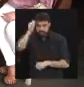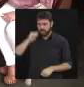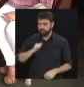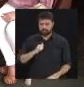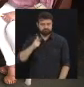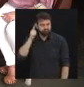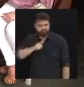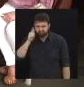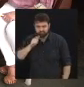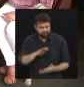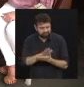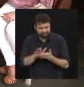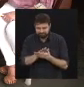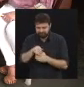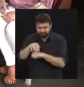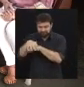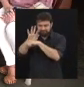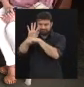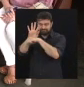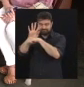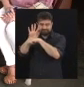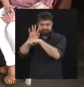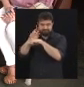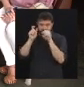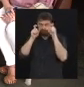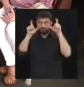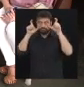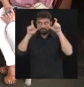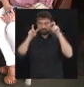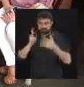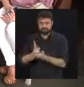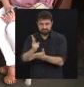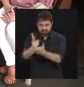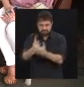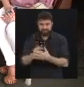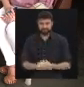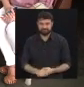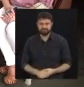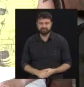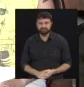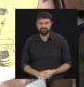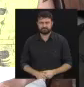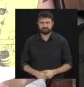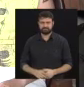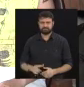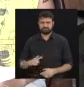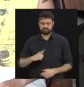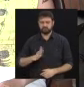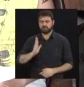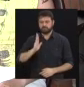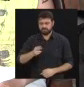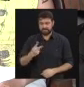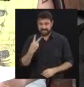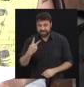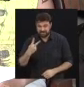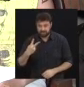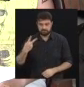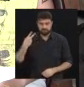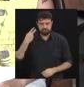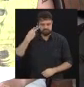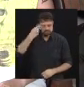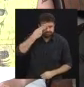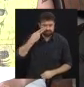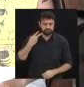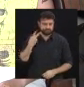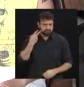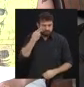assim? Não? Mas você tem alguma cirurgia? Eu fiz 2 cirurgias já nos olhos,